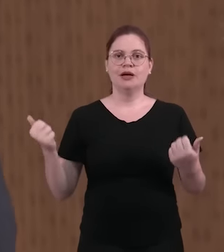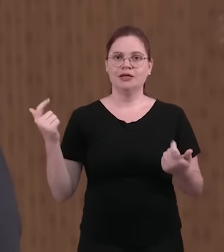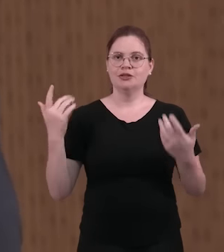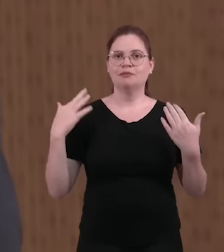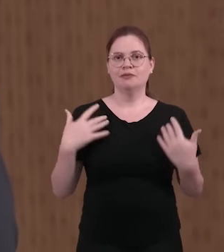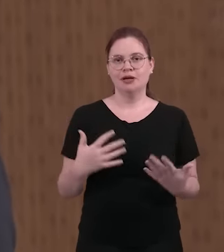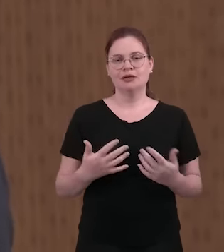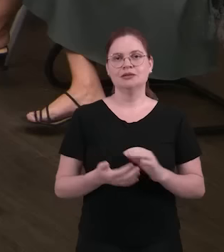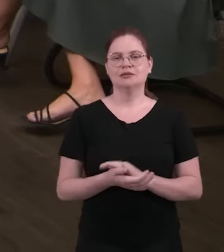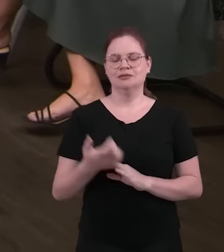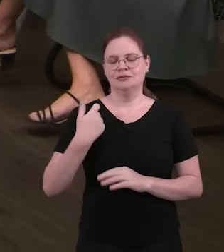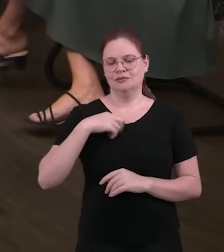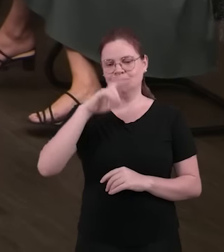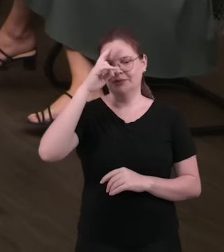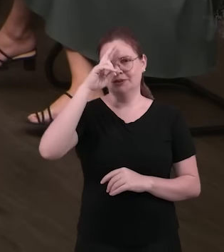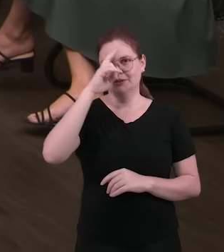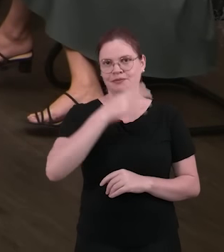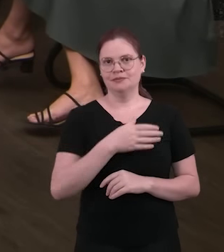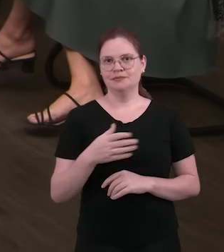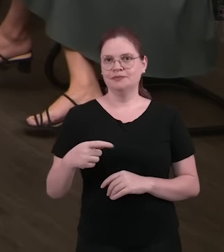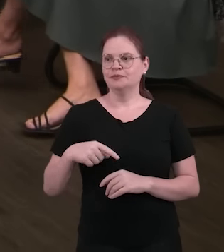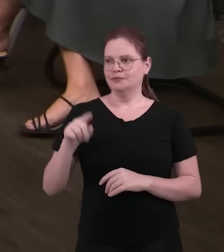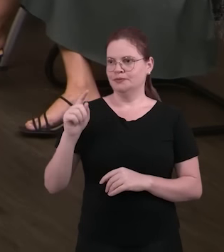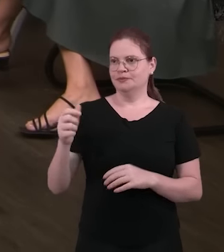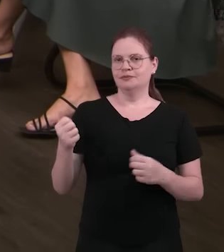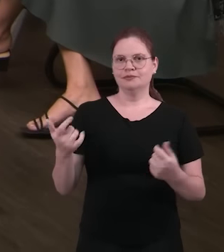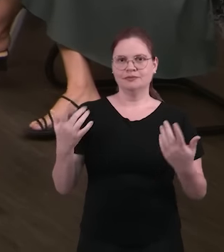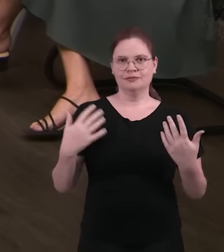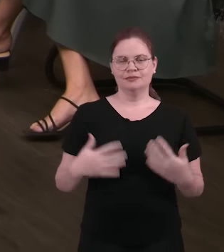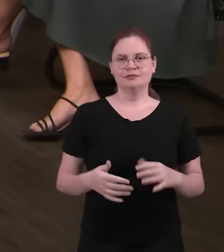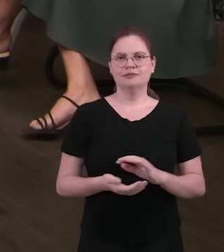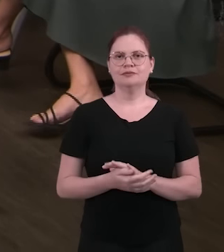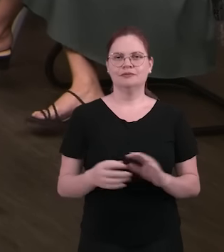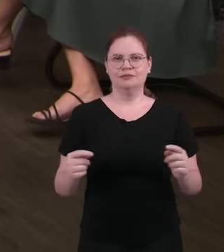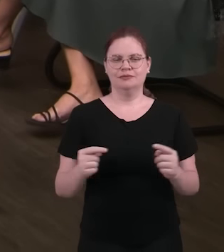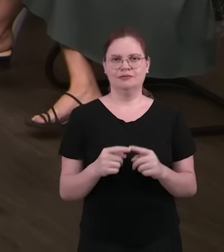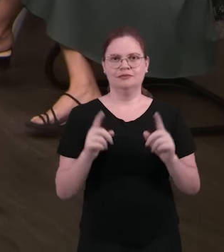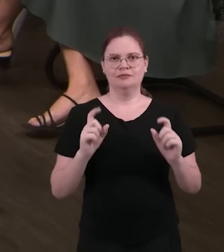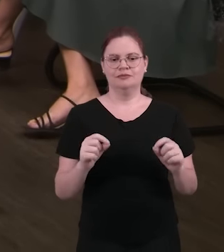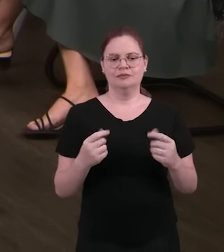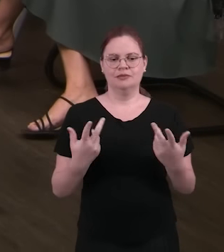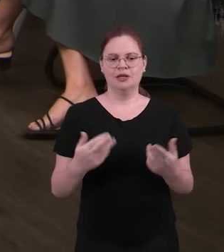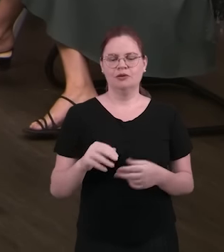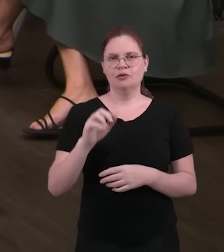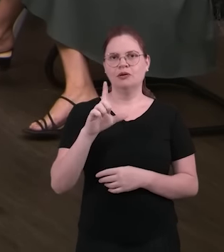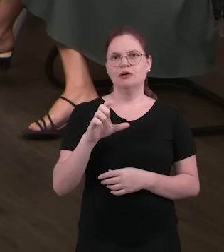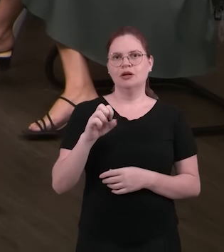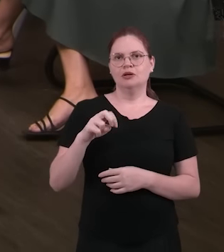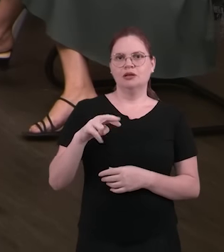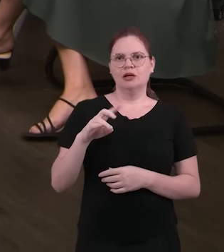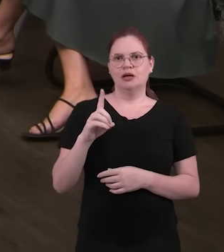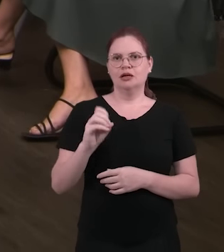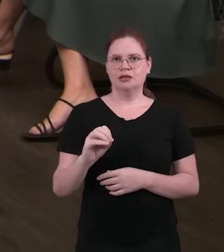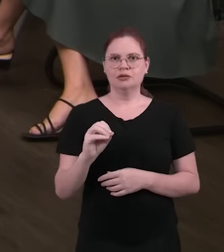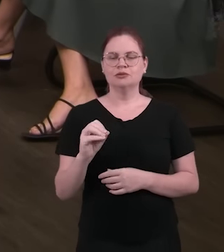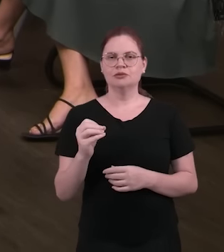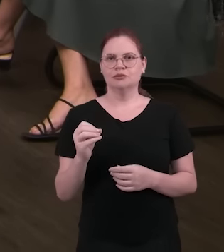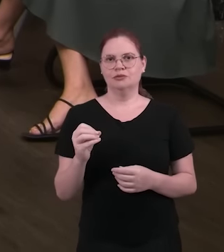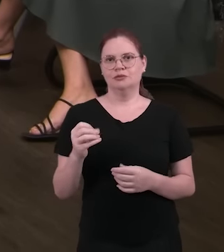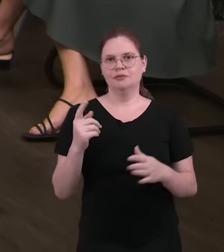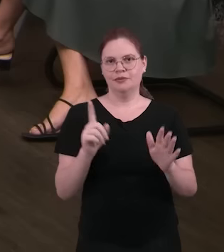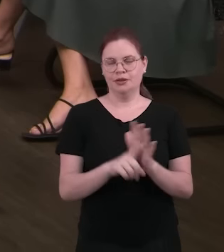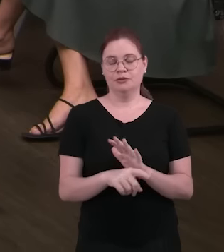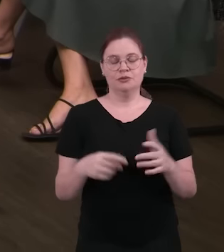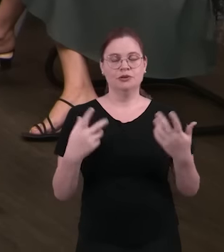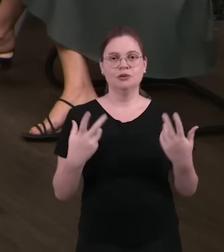Eu lembrei desse. A sua colocação ela está em cima, inclusive, do que o Leonardo colocou, né, na pergunta dele. Porque